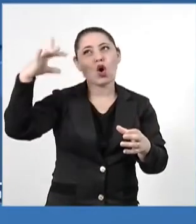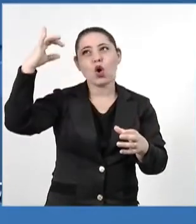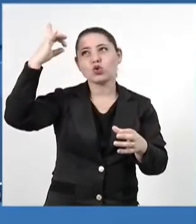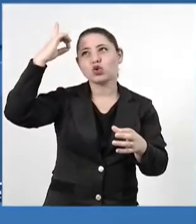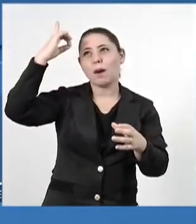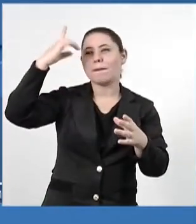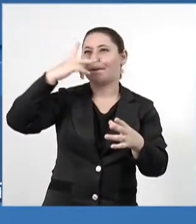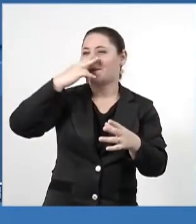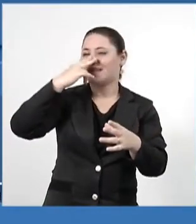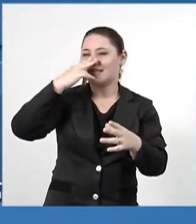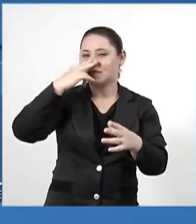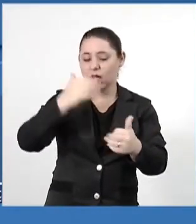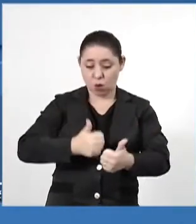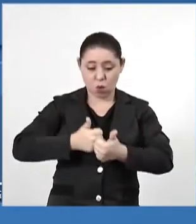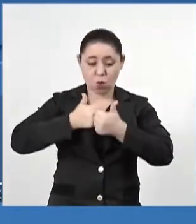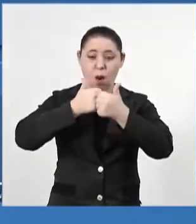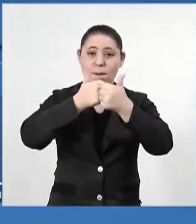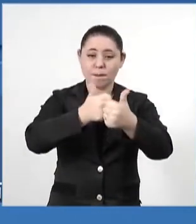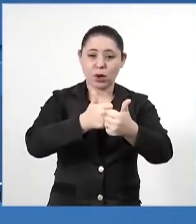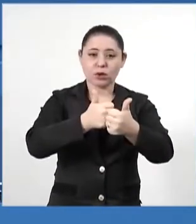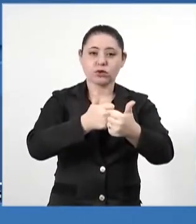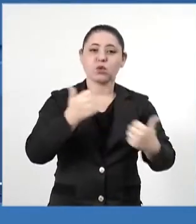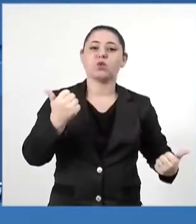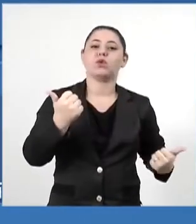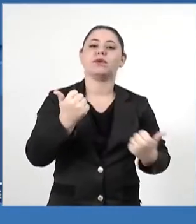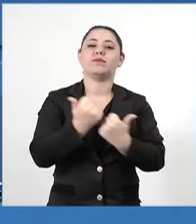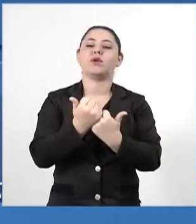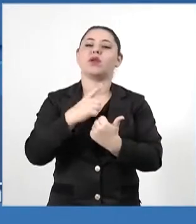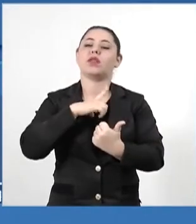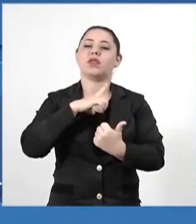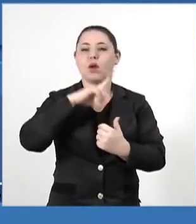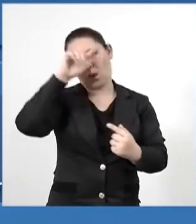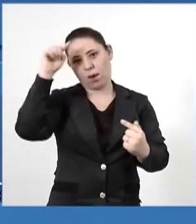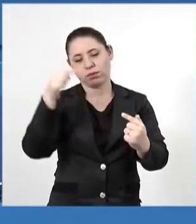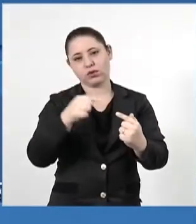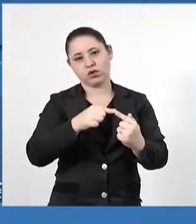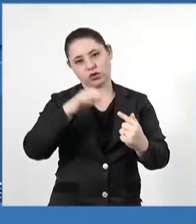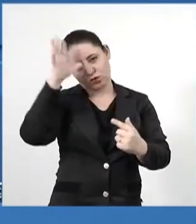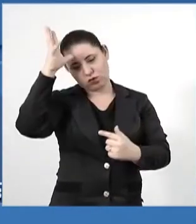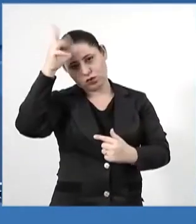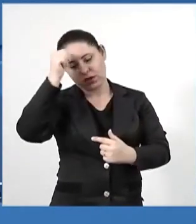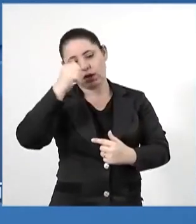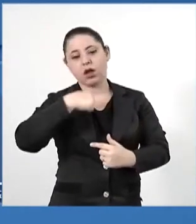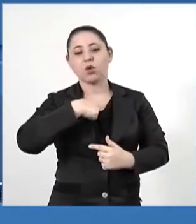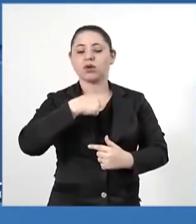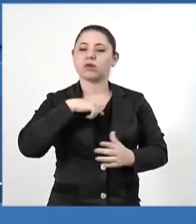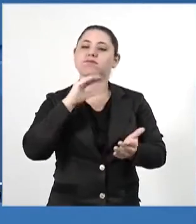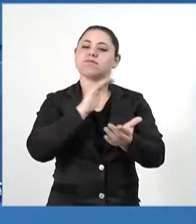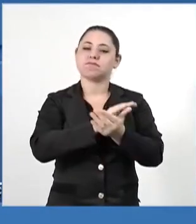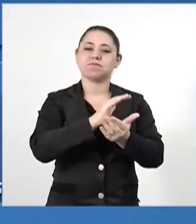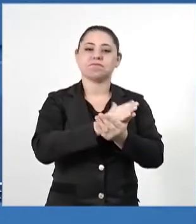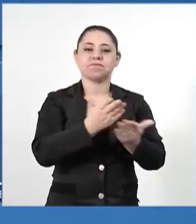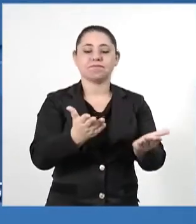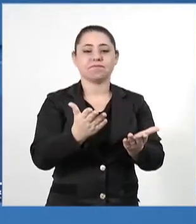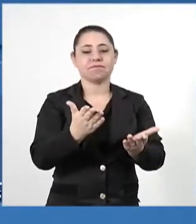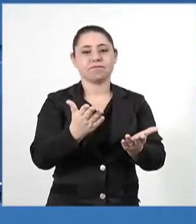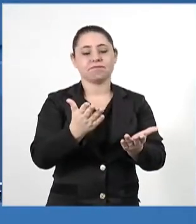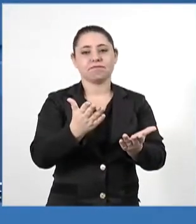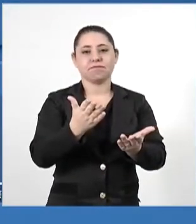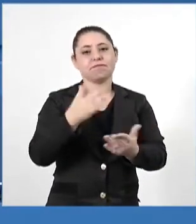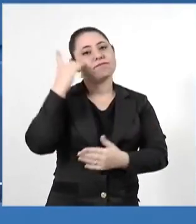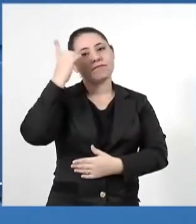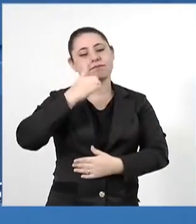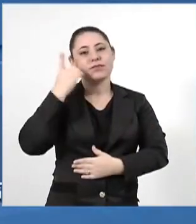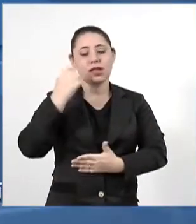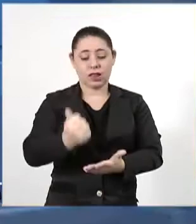condições de dar o respaldo e alcançar o objetivo necessário. Portanto, nesse sentido, eu quero aqui parabenizar Vossa Excelência por trazer